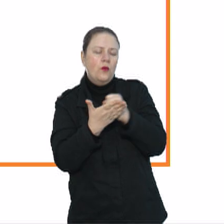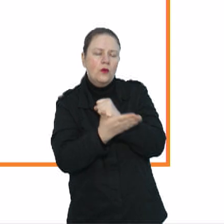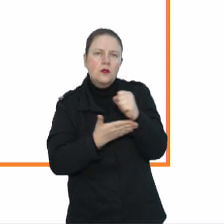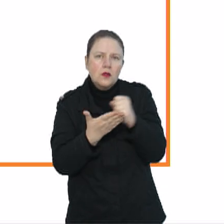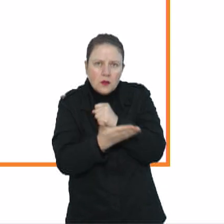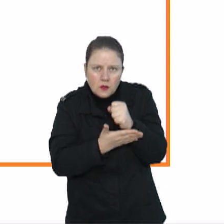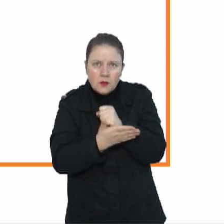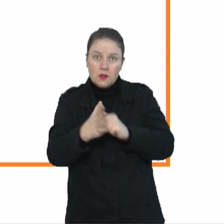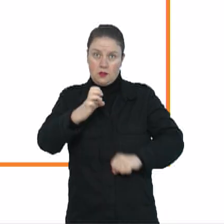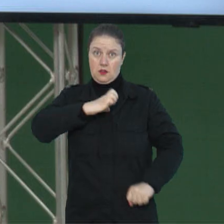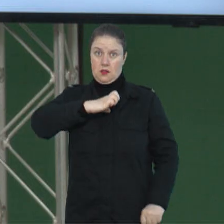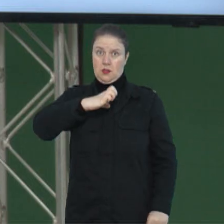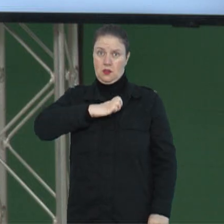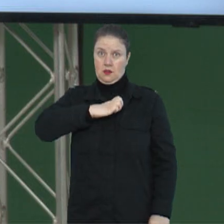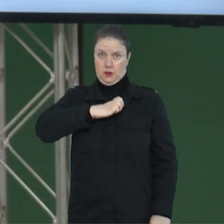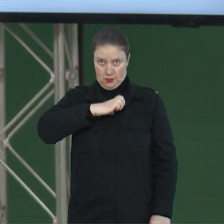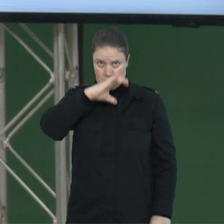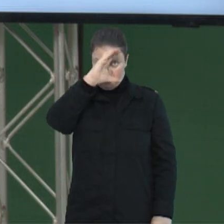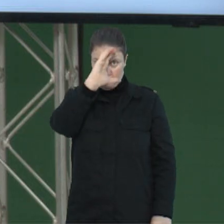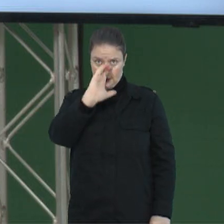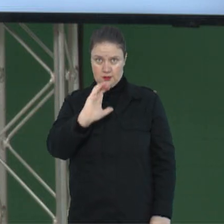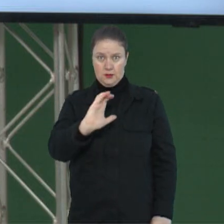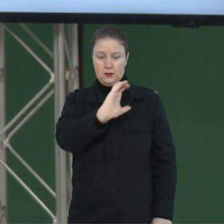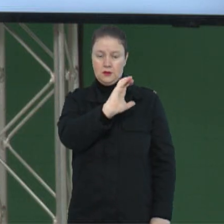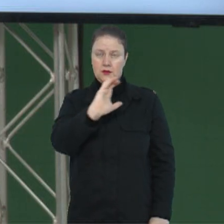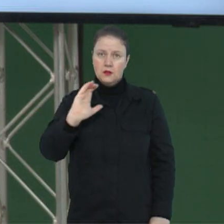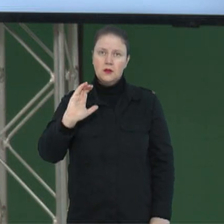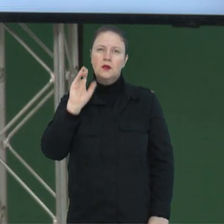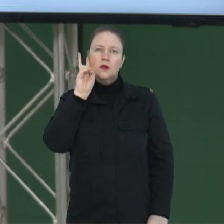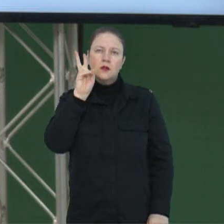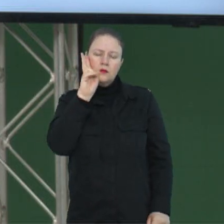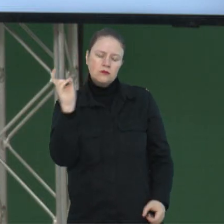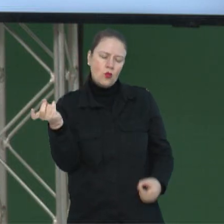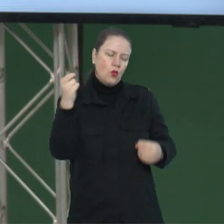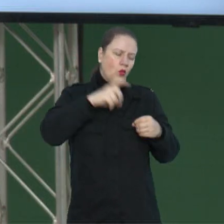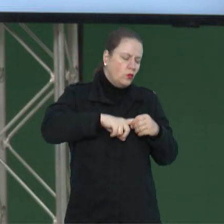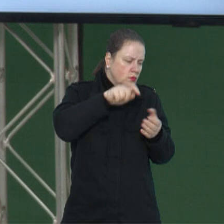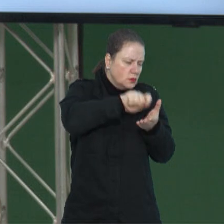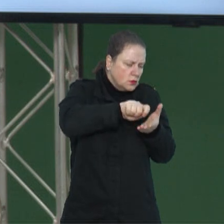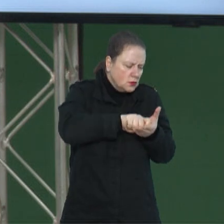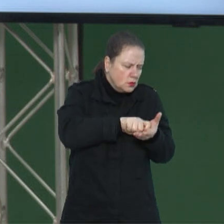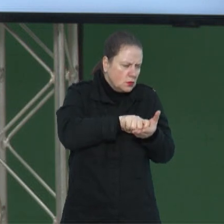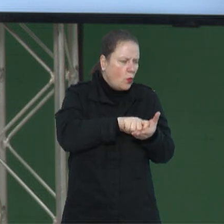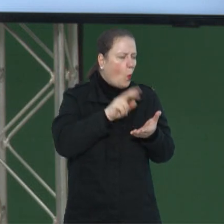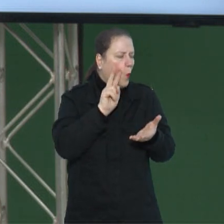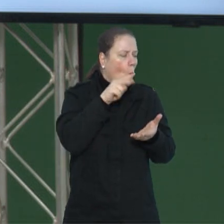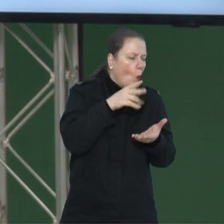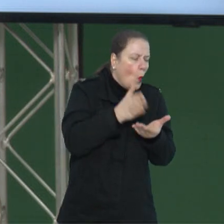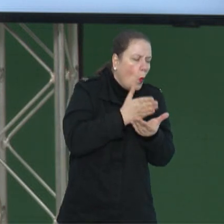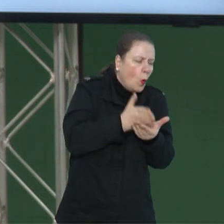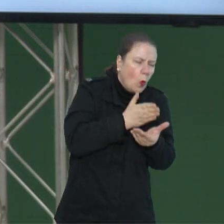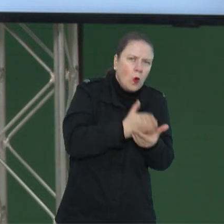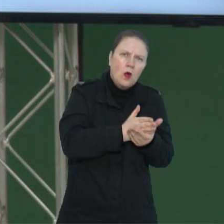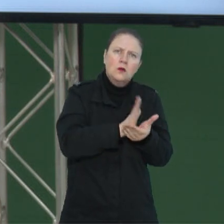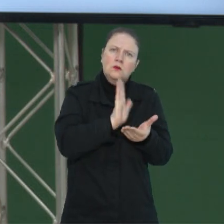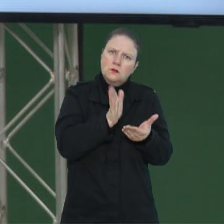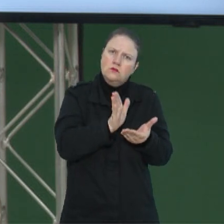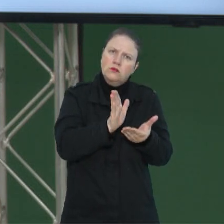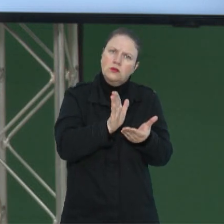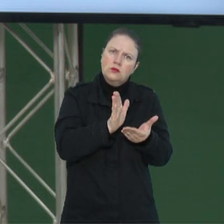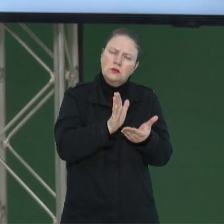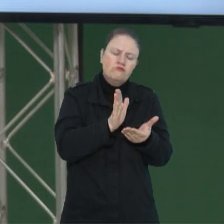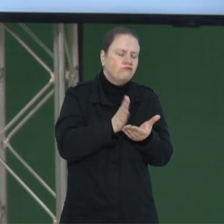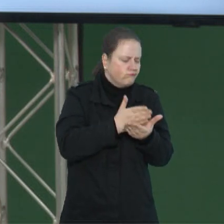cristã? Lembra disso? Dá uma voltada lá nas suas anotações, né, nos exercícios que nós realizamos na aula passada, dê uma lida